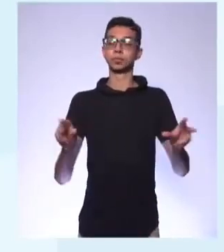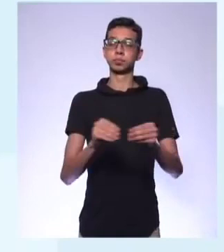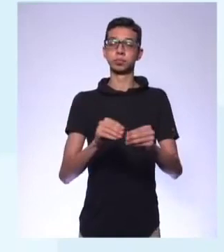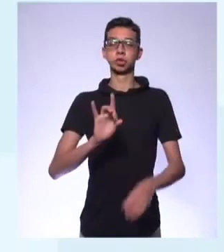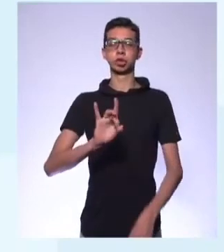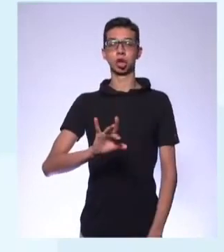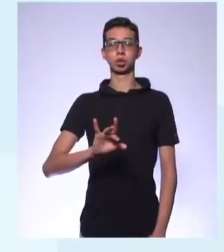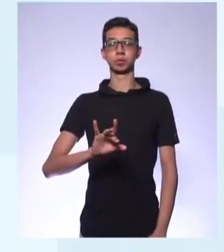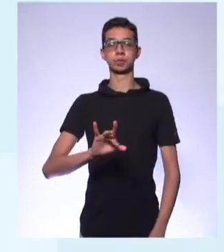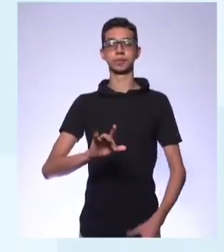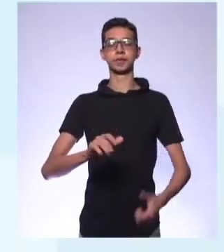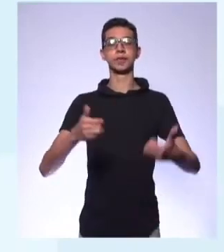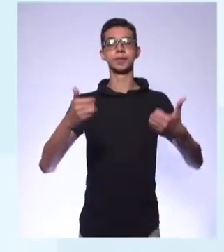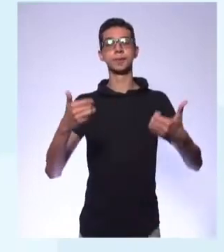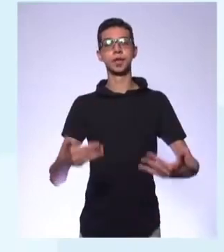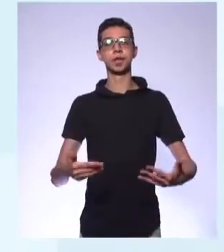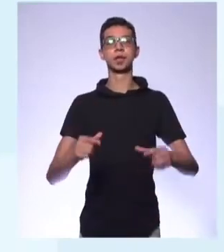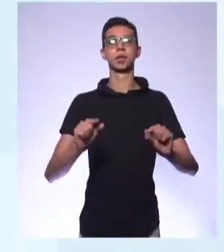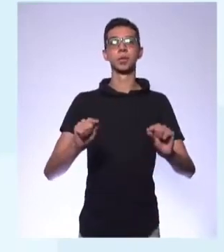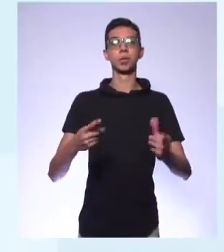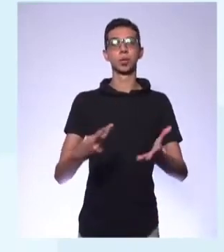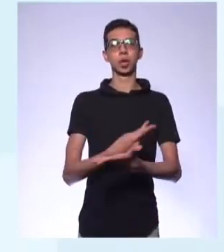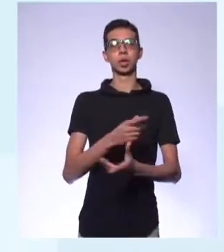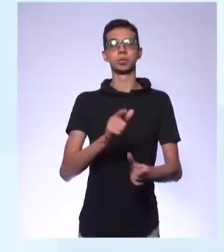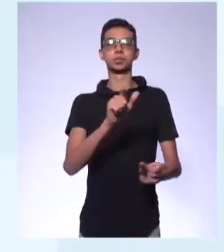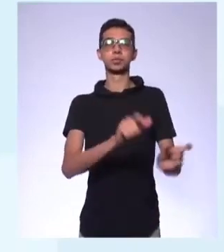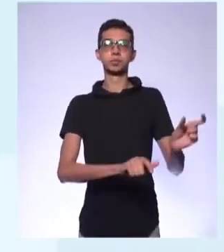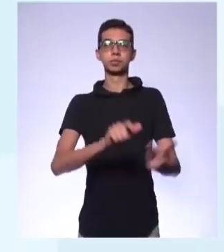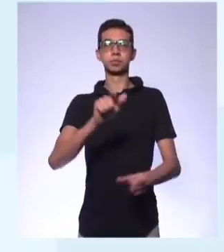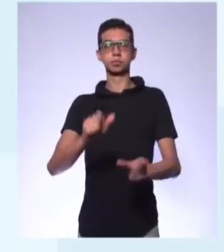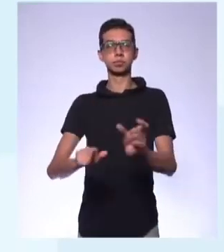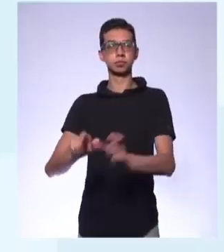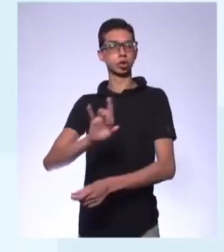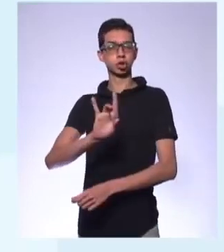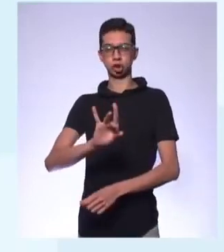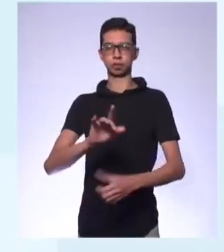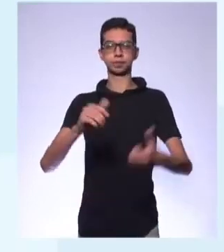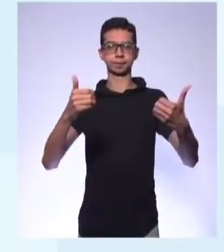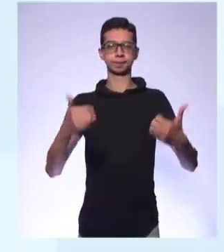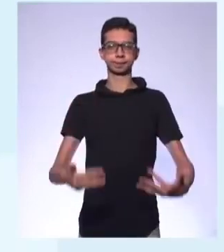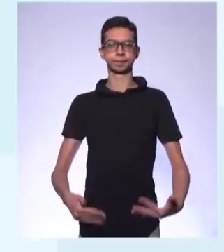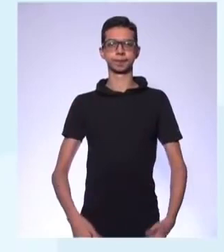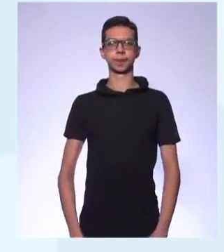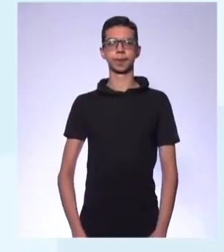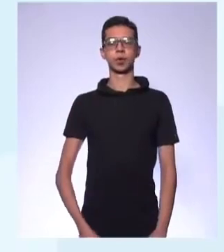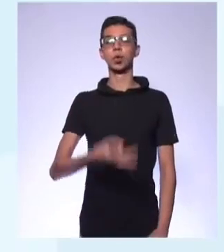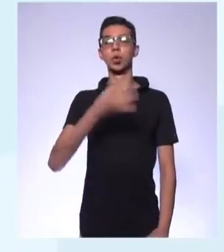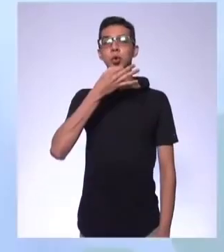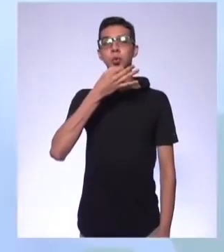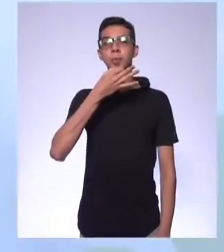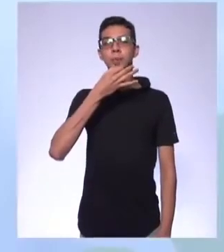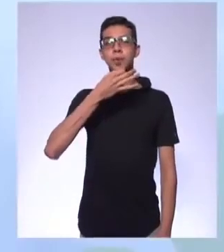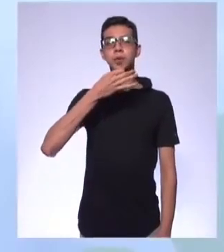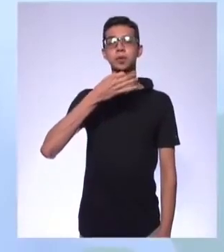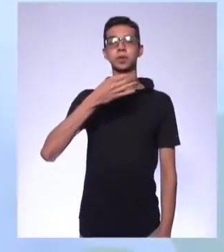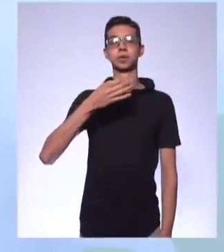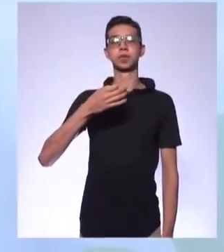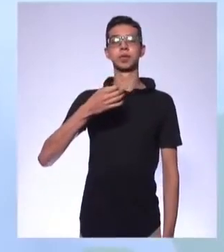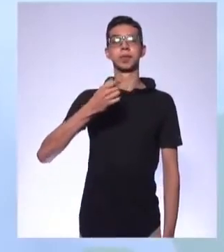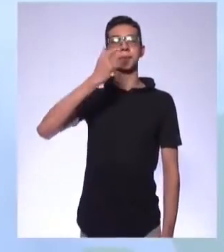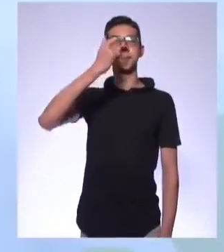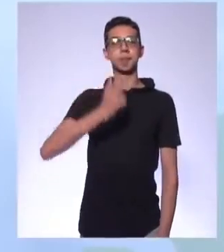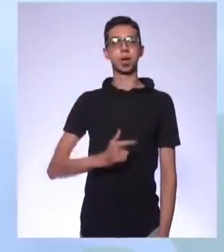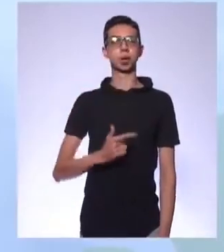resume, contando enredo, personagens, ela vai apenas descrever, ela não tem uma opinião pessoal, ela não